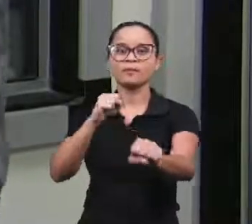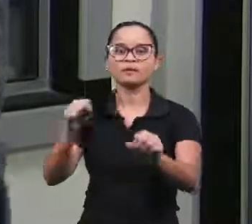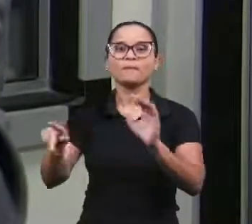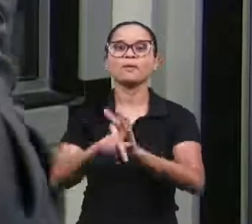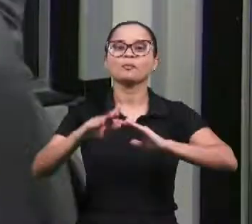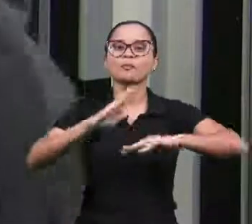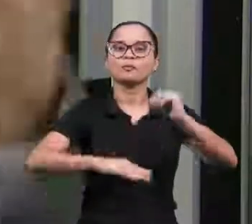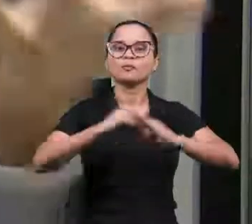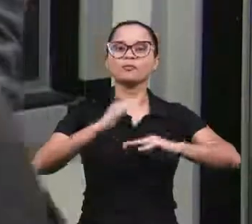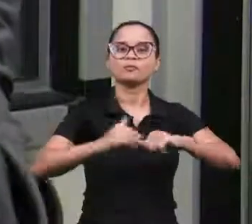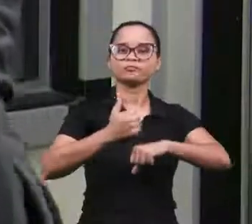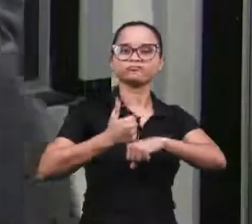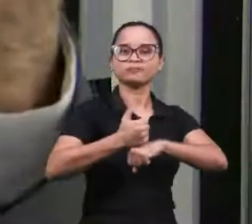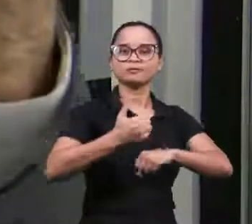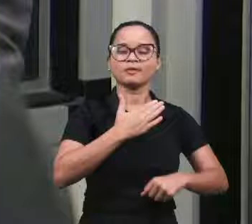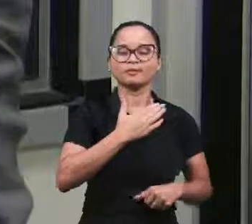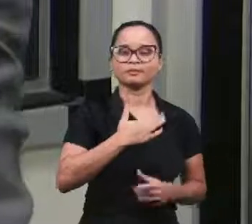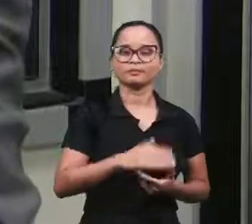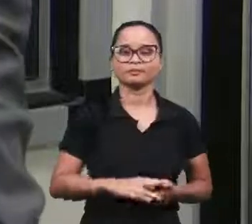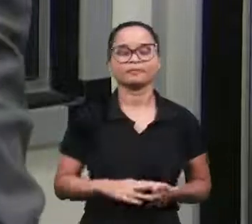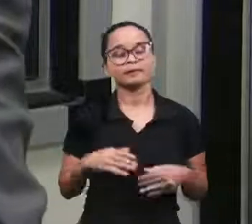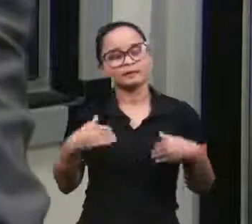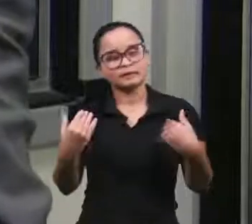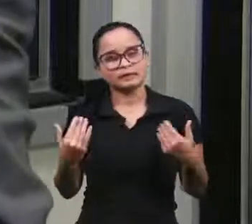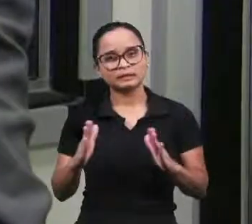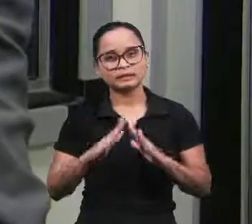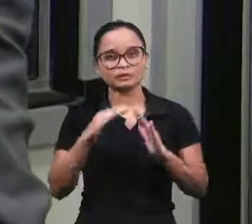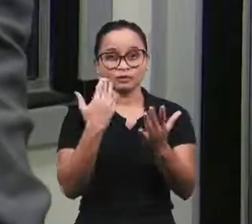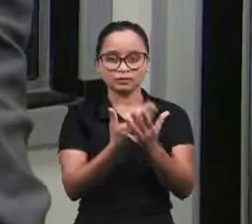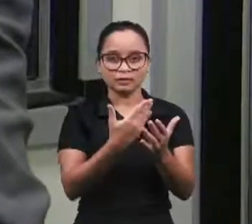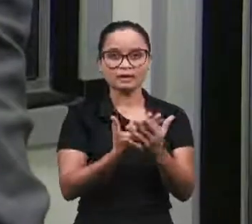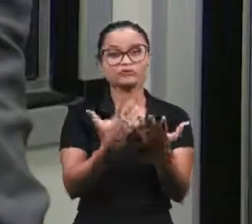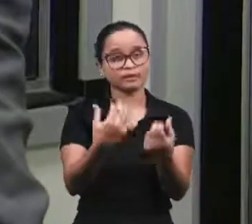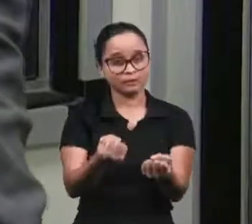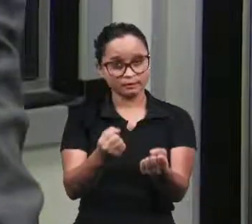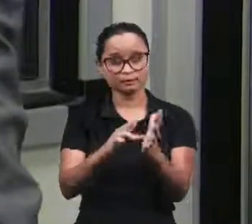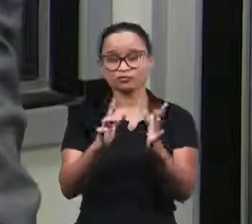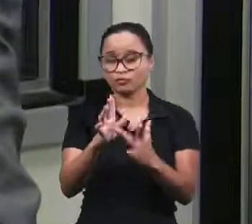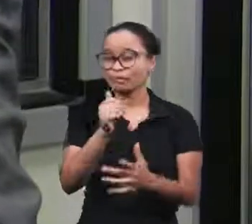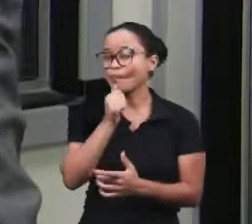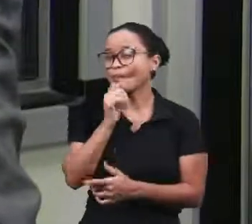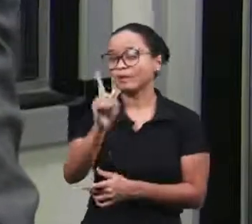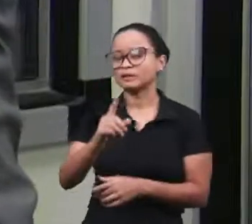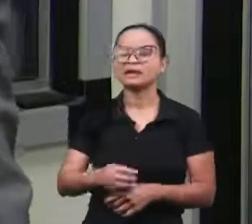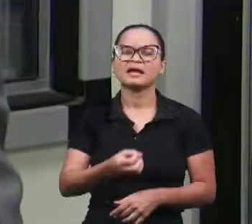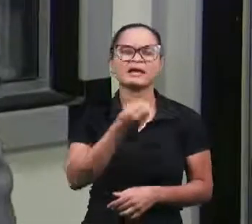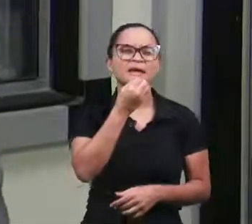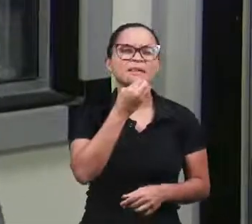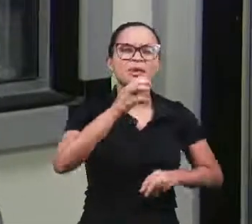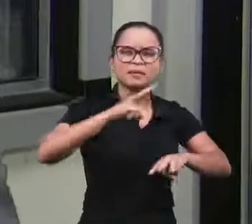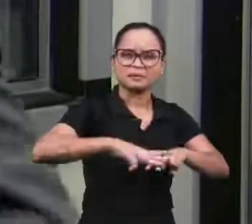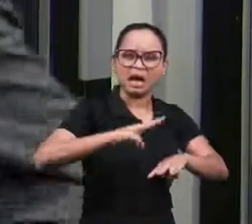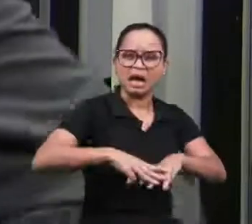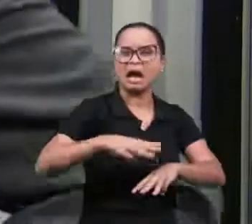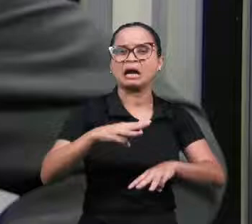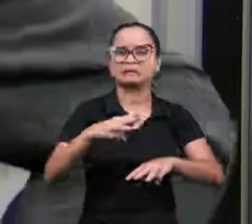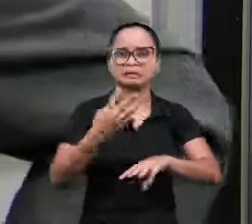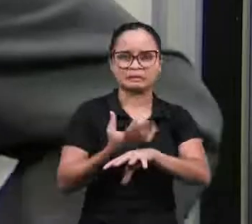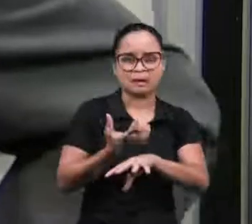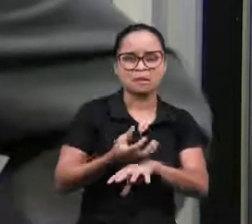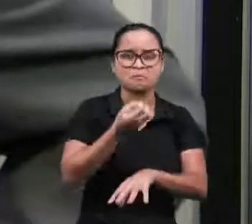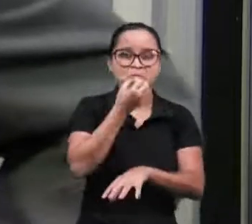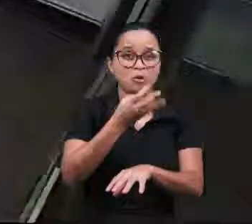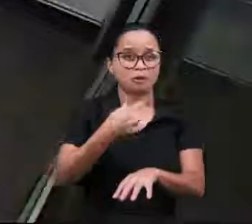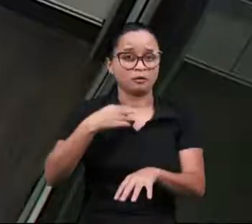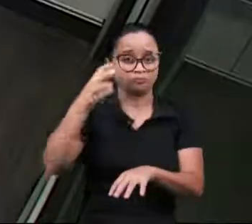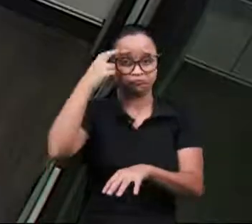Quando estava ainda na escola, não tinha me convertido ainda, era muito bom de matemática, física,